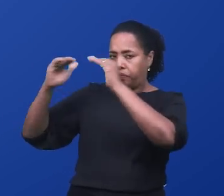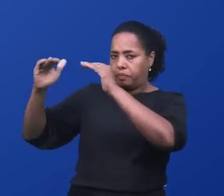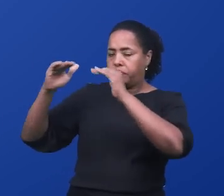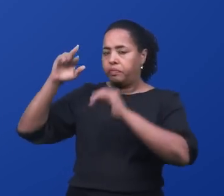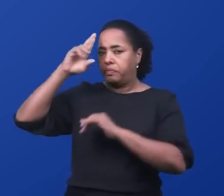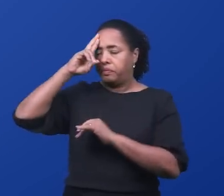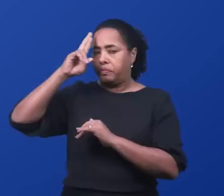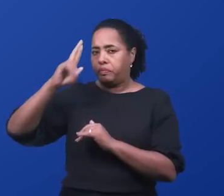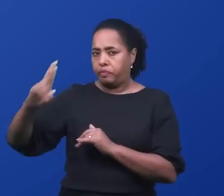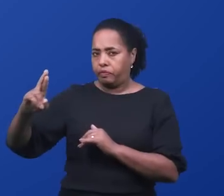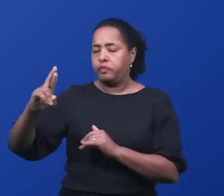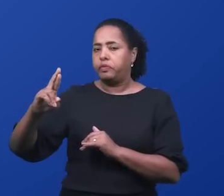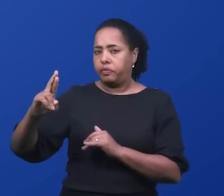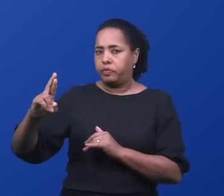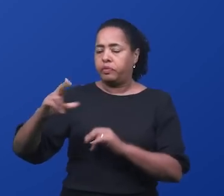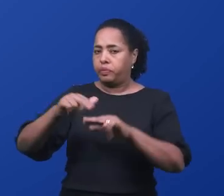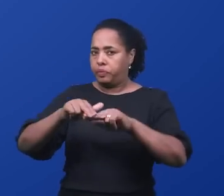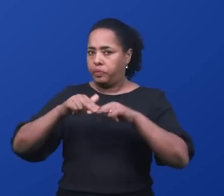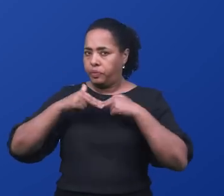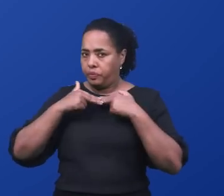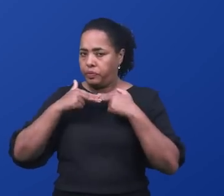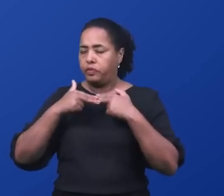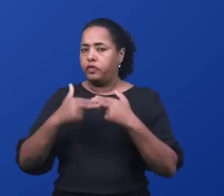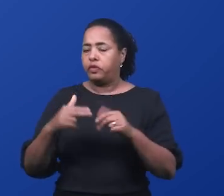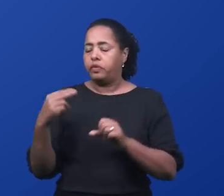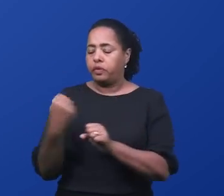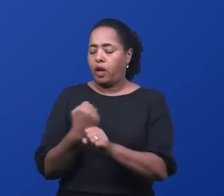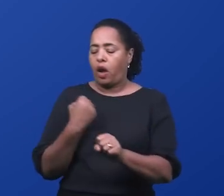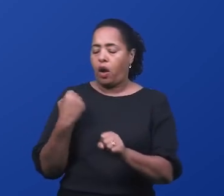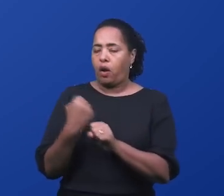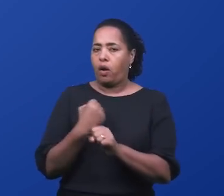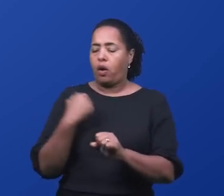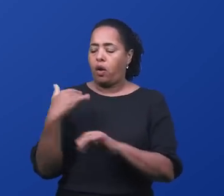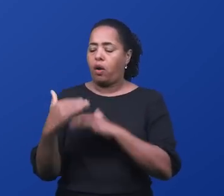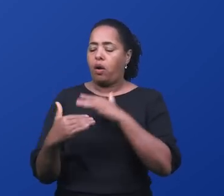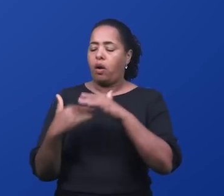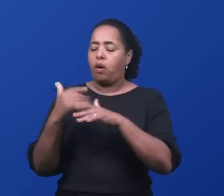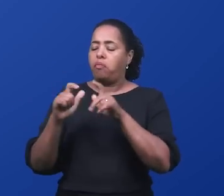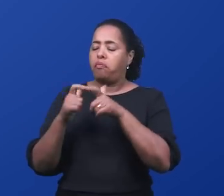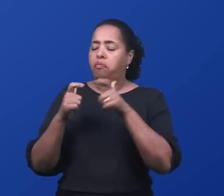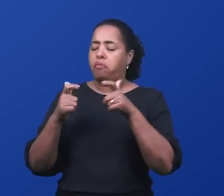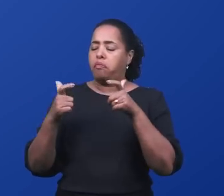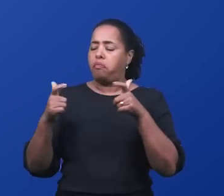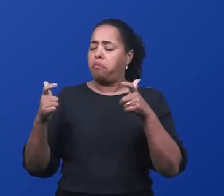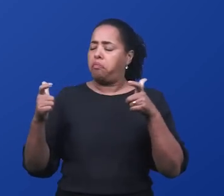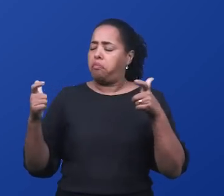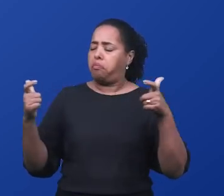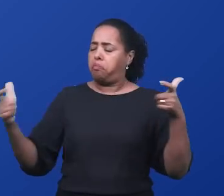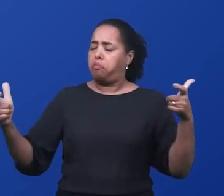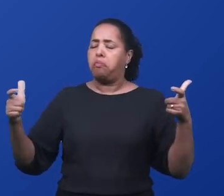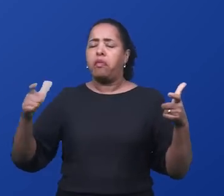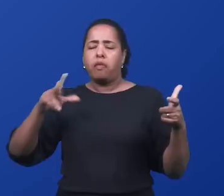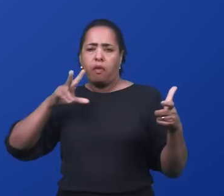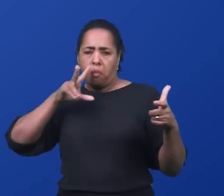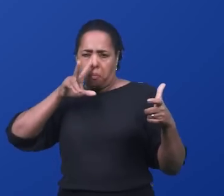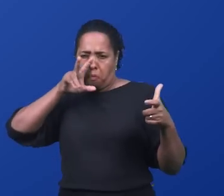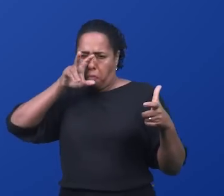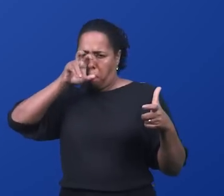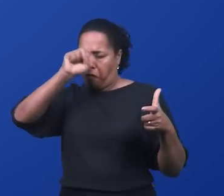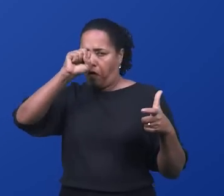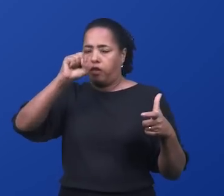obedecer o Senhor. E por isso a tua obra cresceu e